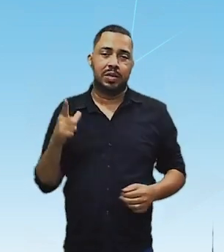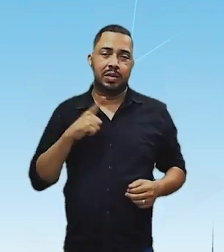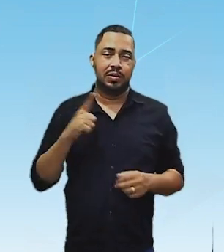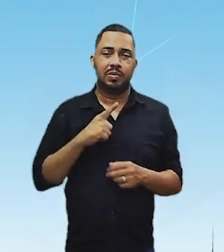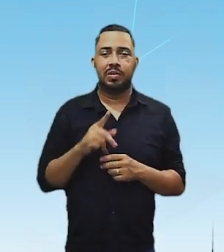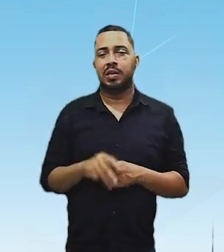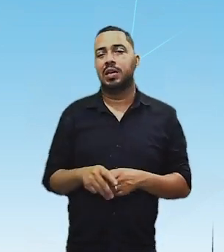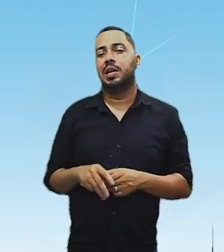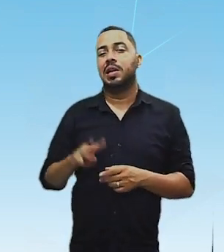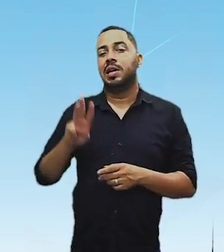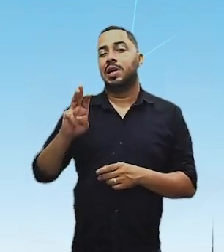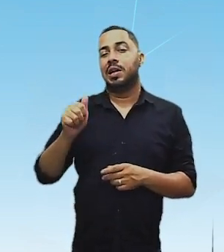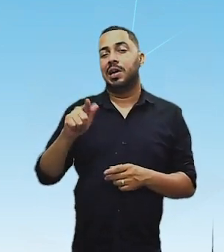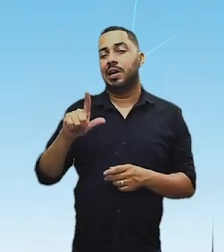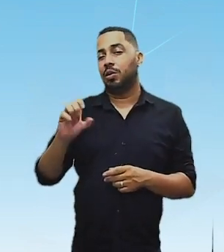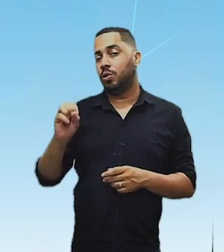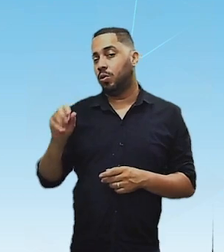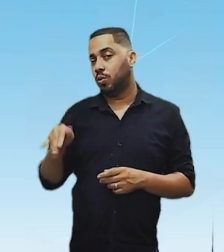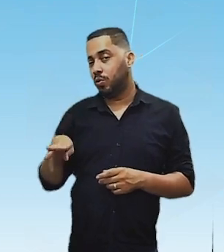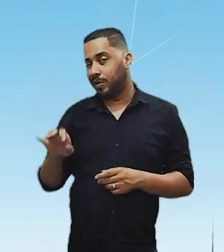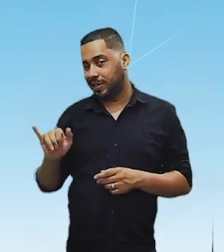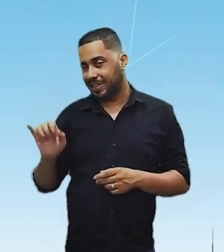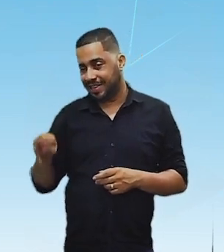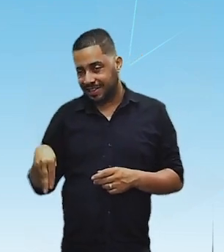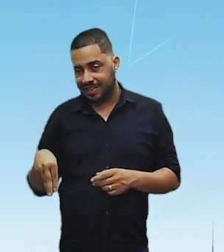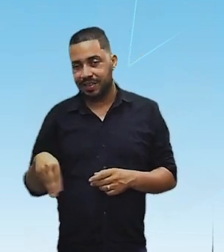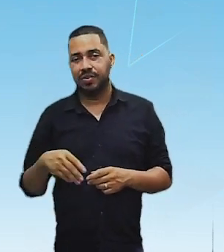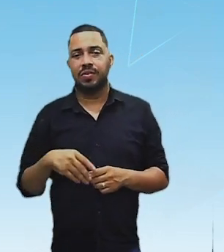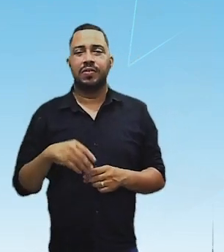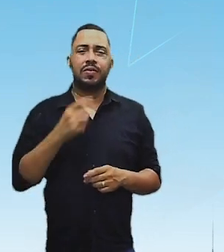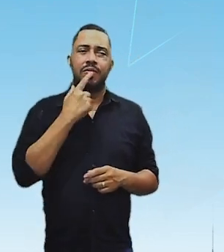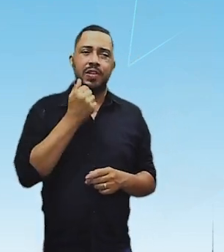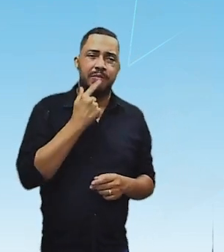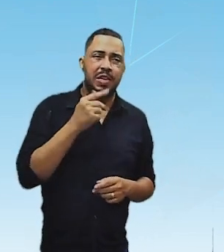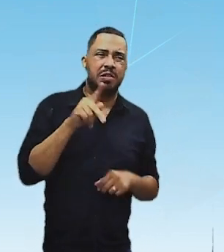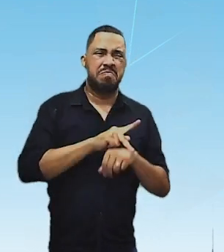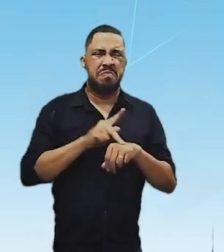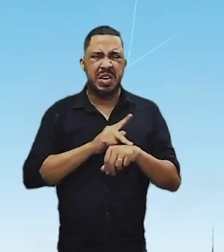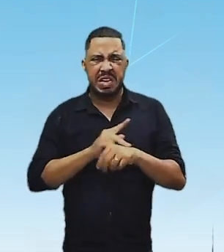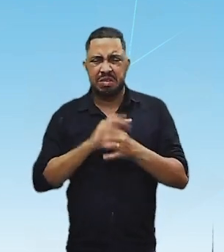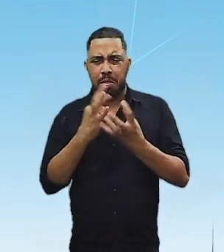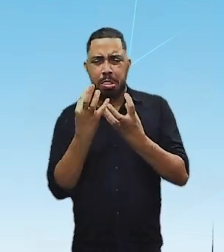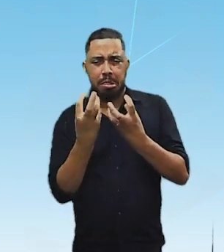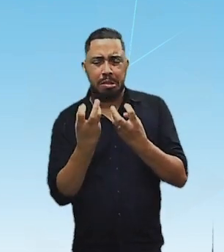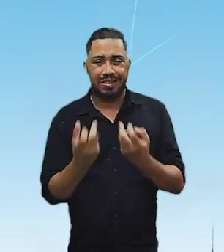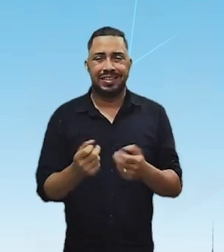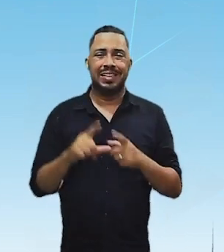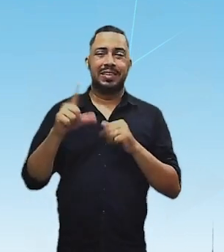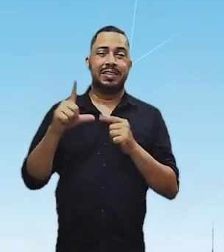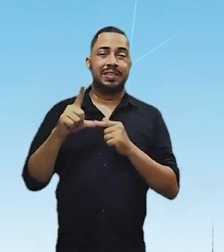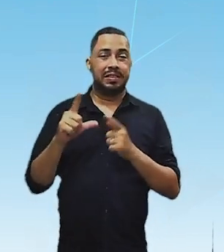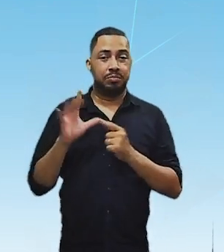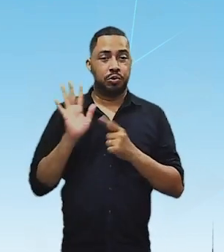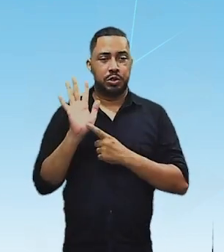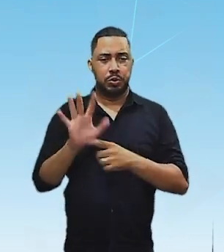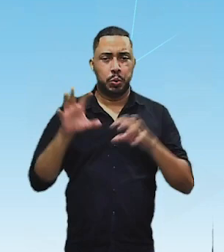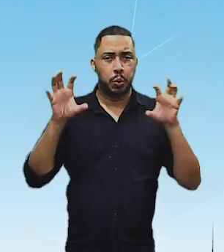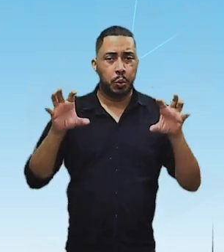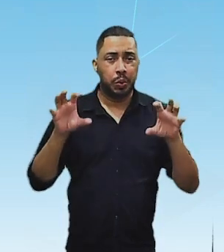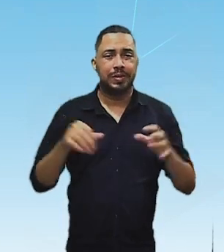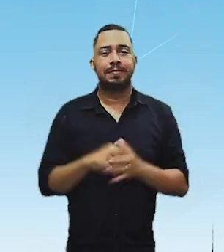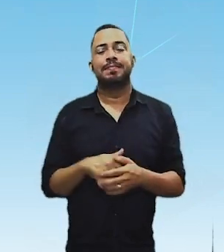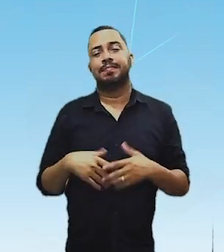era justamente com as cores vermelho, preto, as letras se desmanchando, mostrando um terror, ou